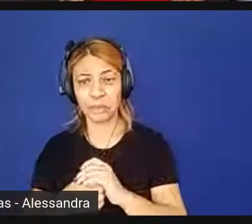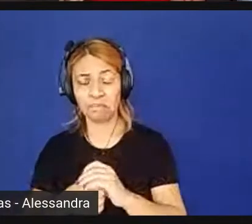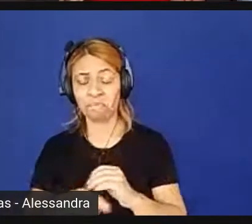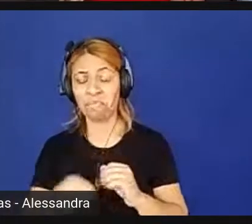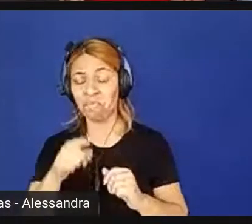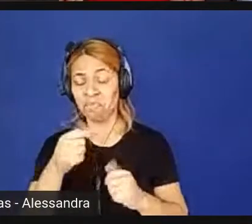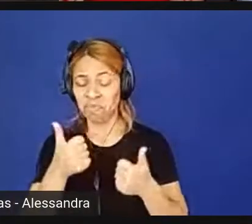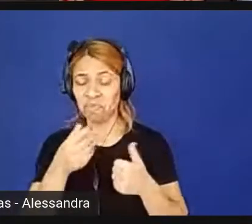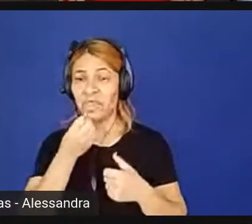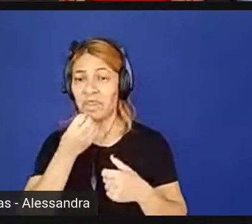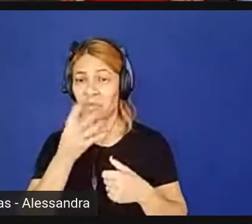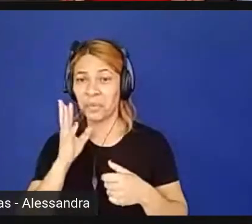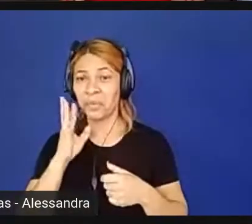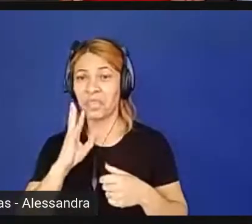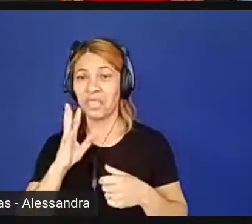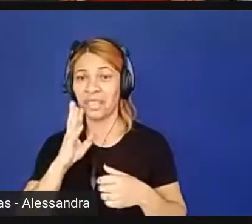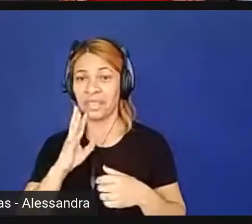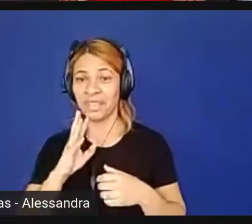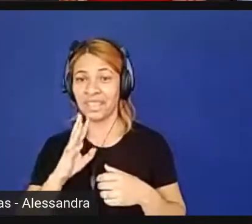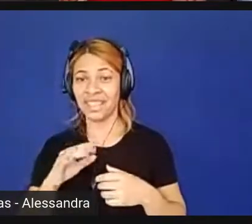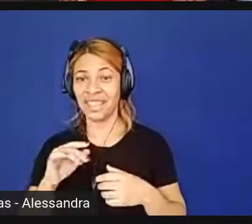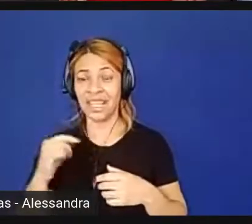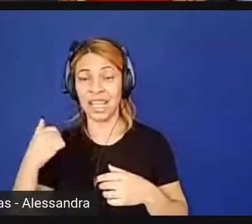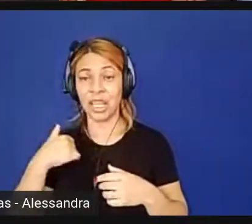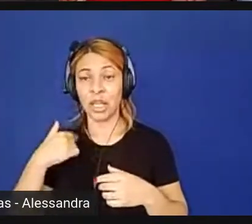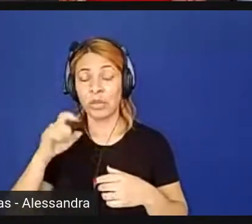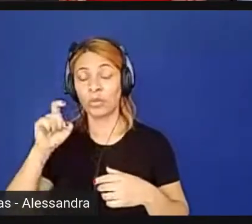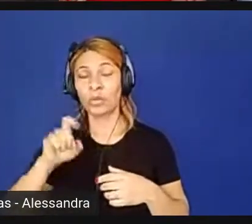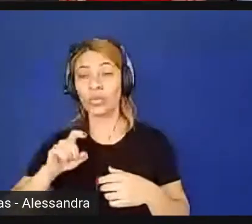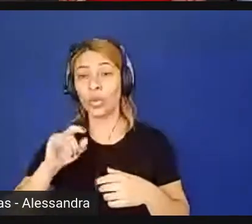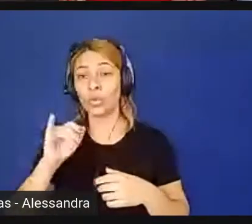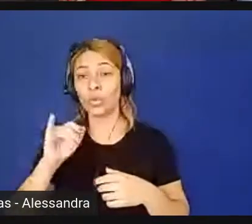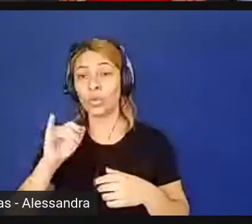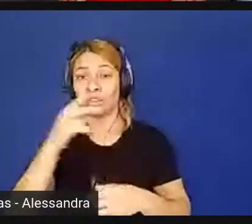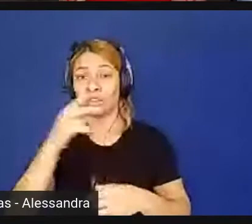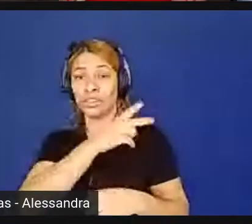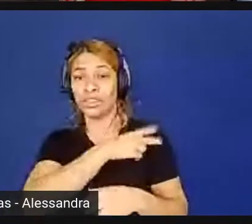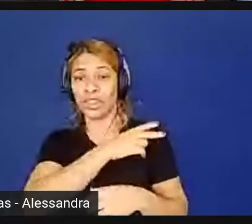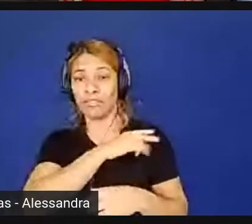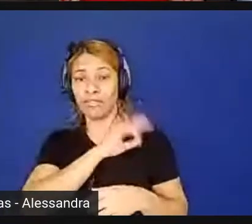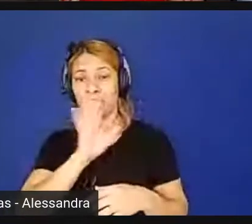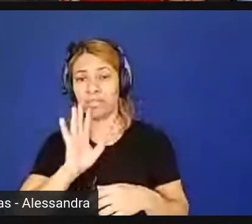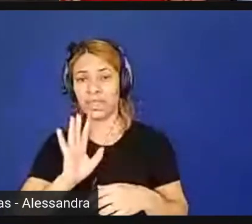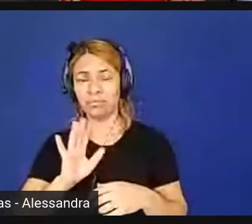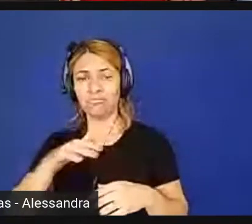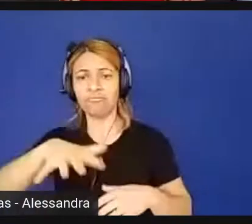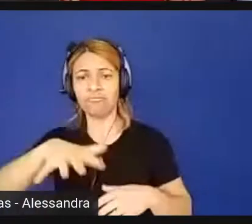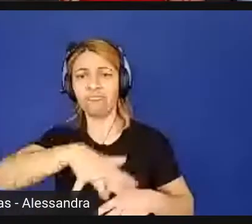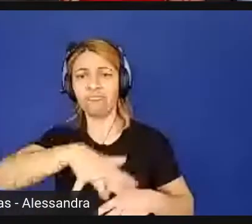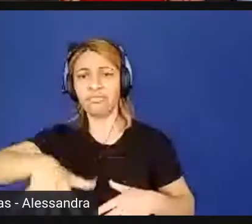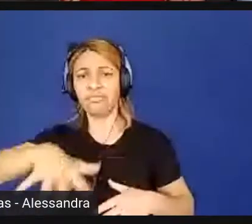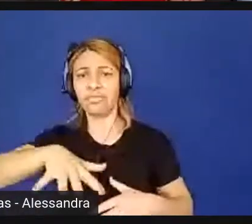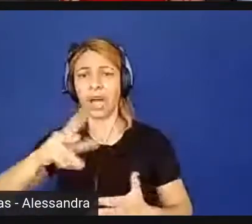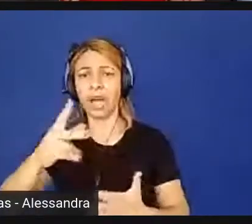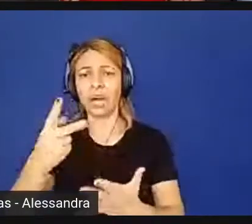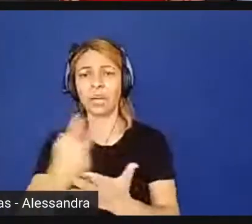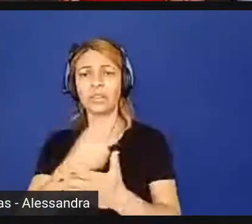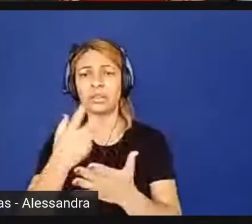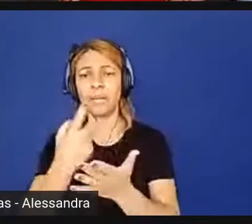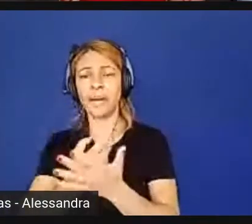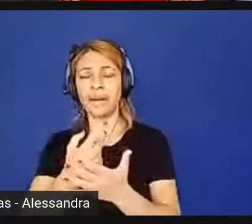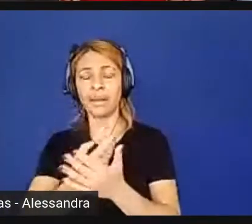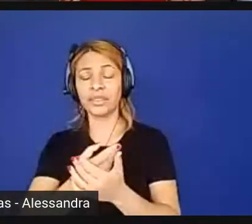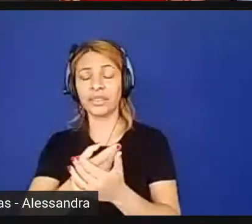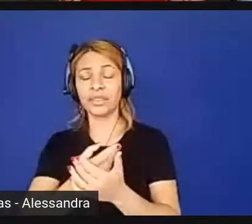lá. Eu sou chefe e aconteceu algo errado debaixo do meu nariz, ou não entreguei meu resultado. Qual é a minha